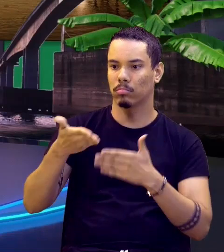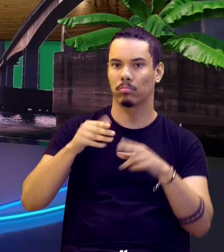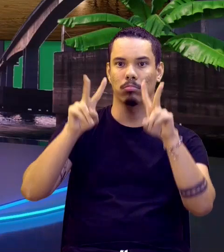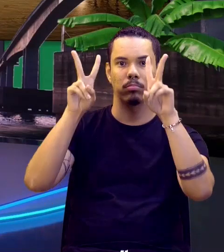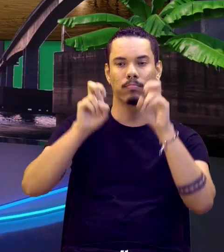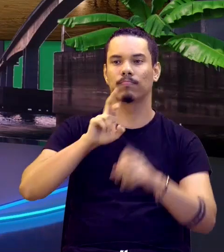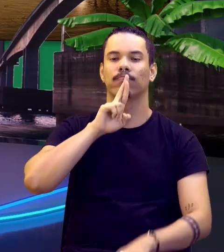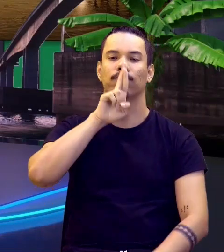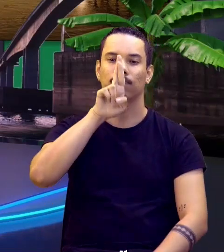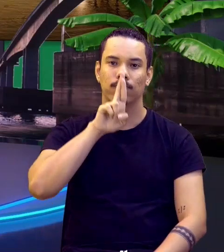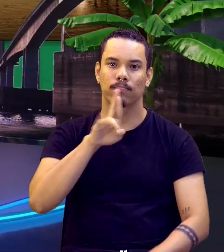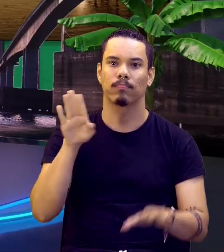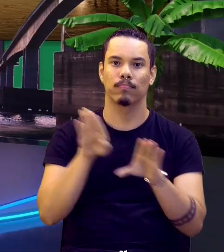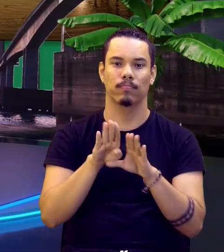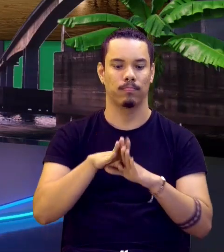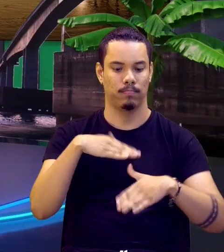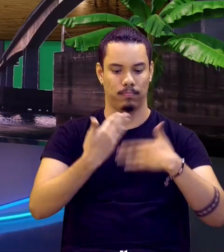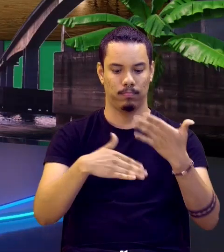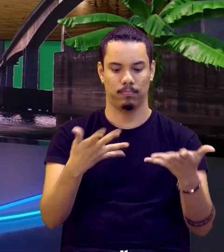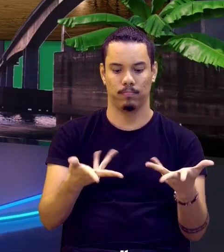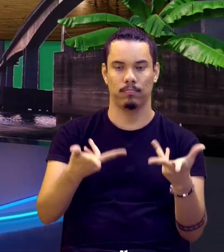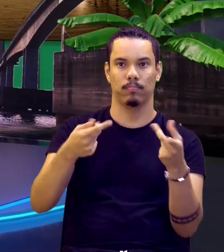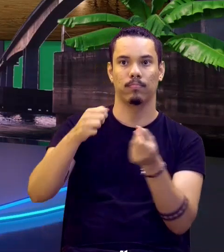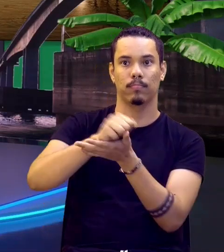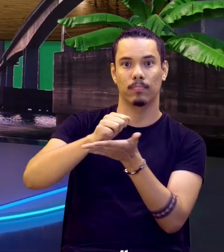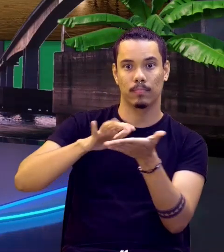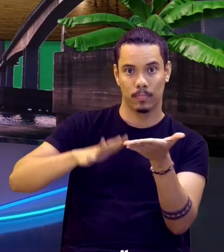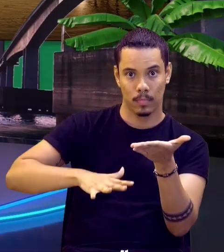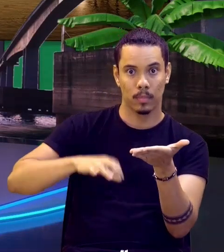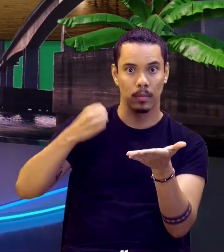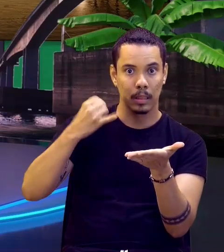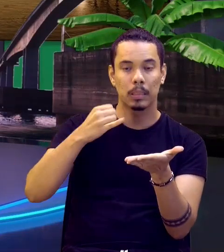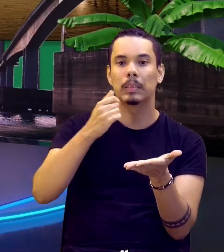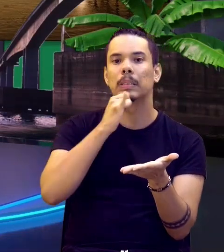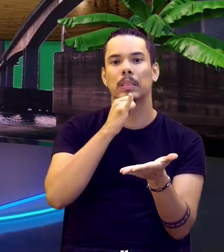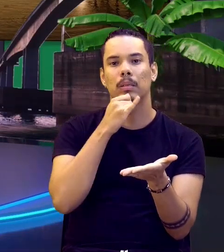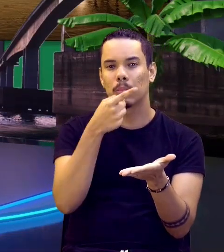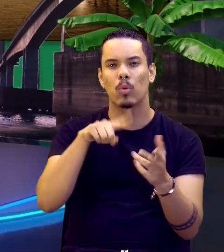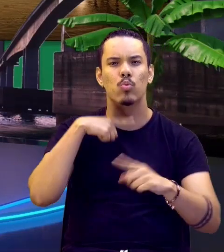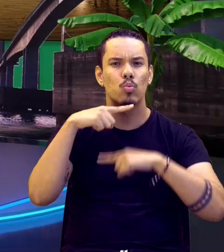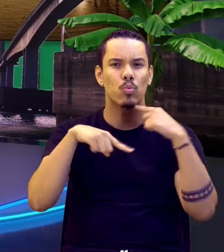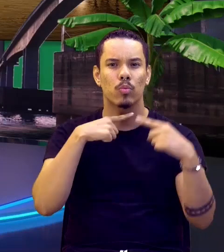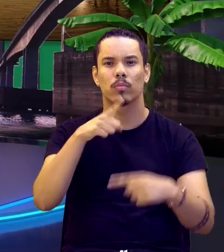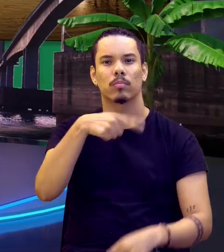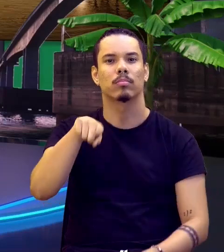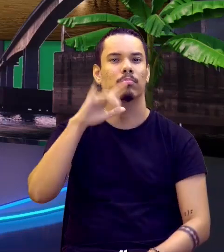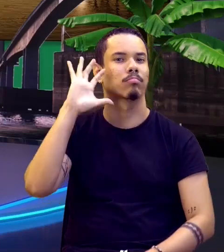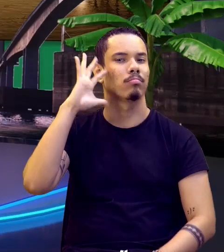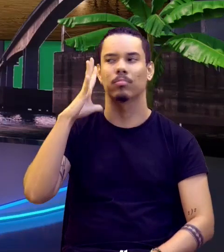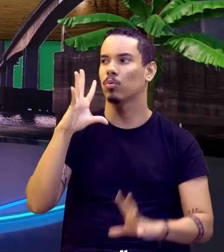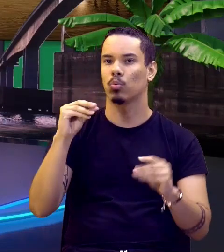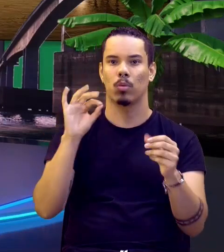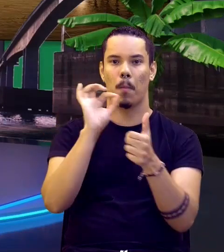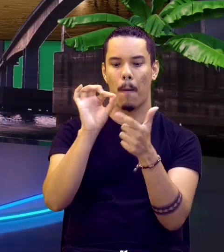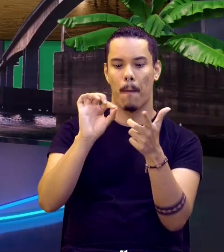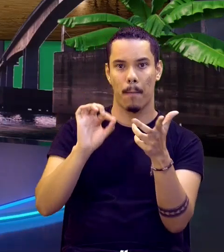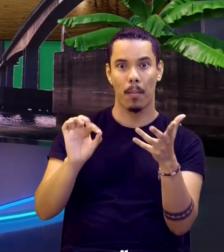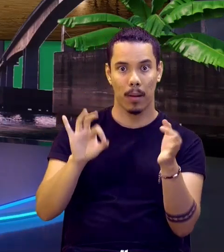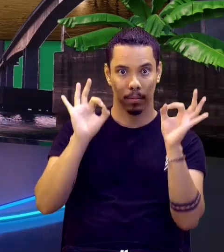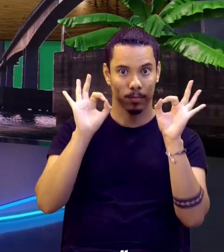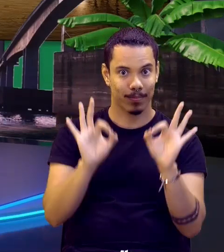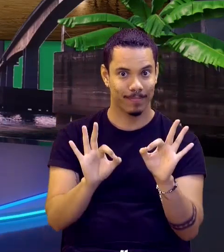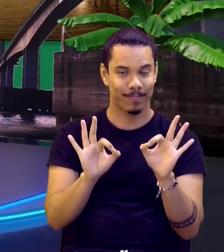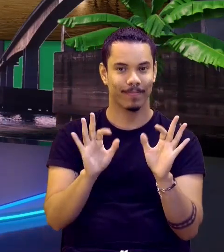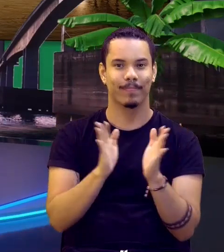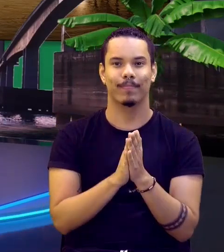resultado, sobre o desempenho da sua atividade. E se por acaso ficou alguma dúvida, a gente vai esclarecer alguns pontos das questões, certo, professor Jorge?